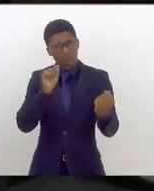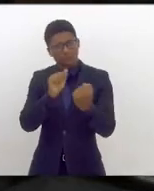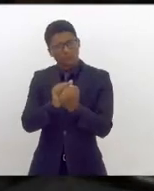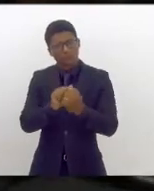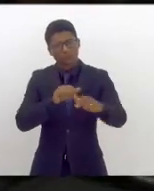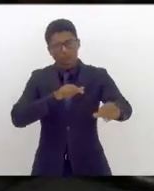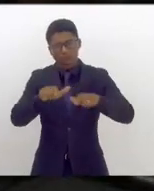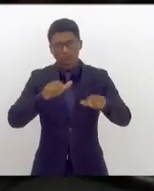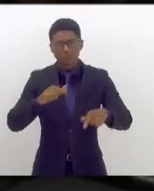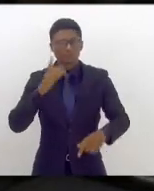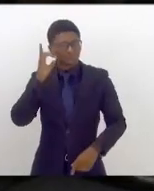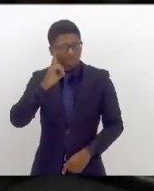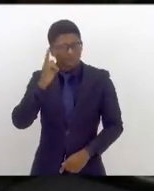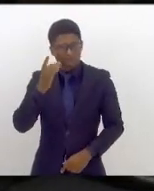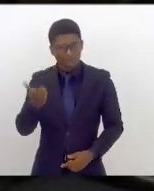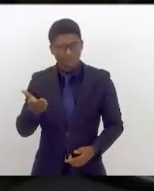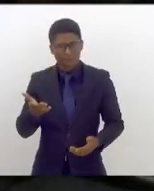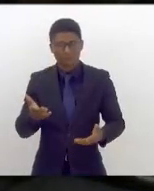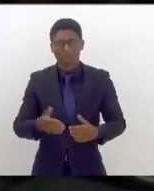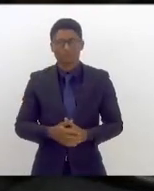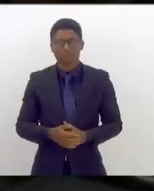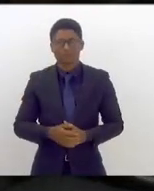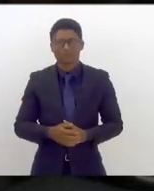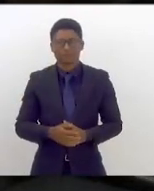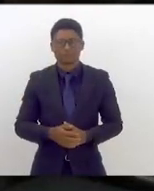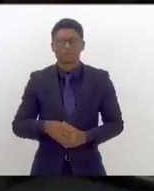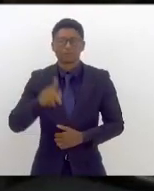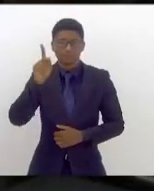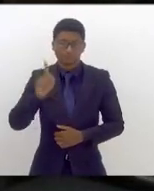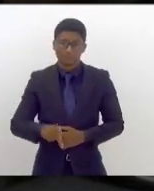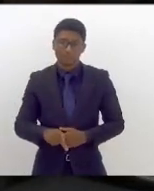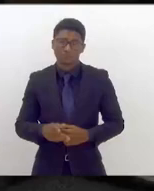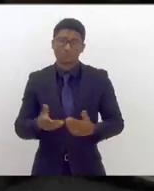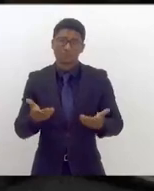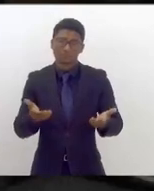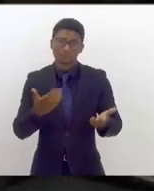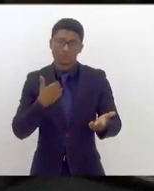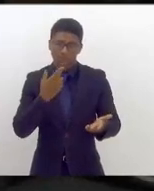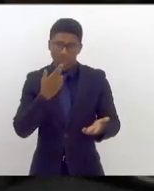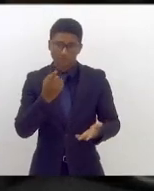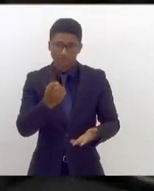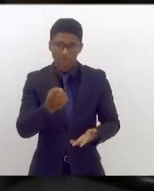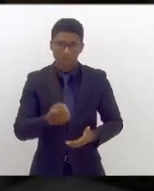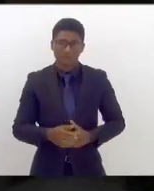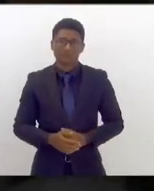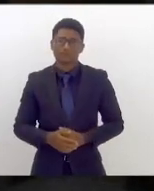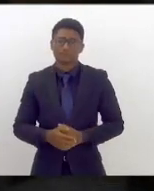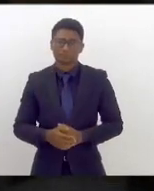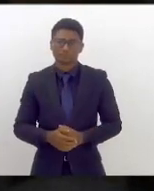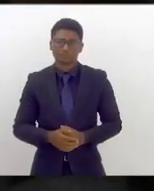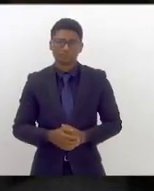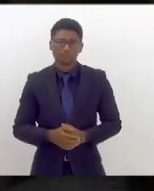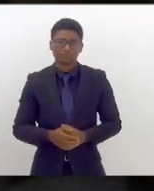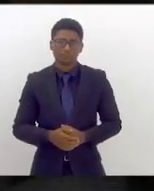onde o senhor encerra presidente Presidente tô falando para o senhor